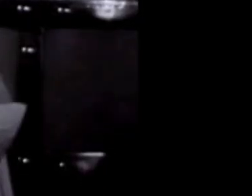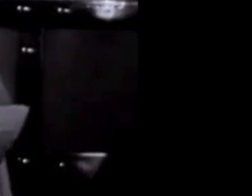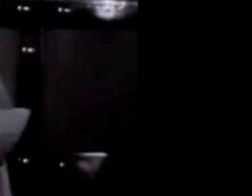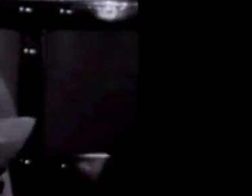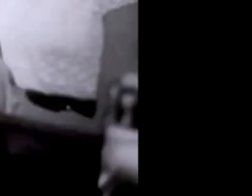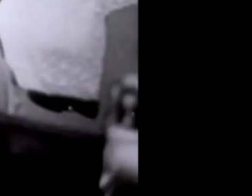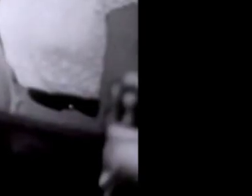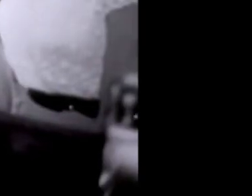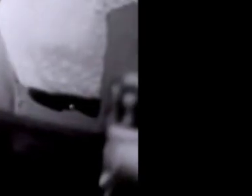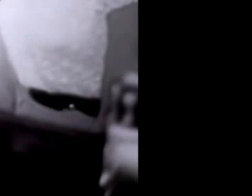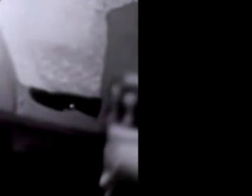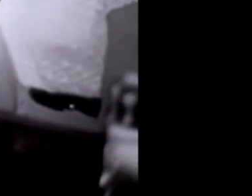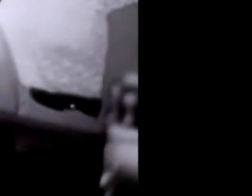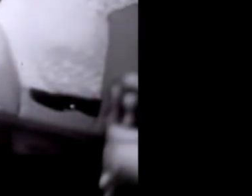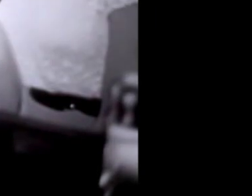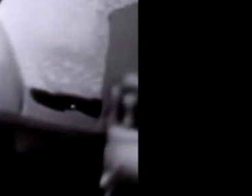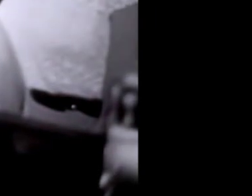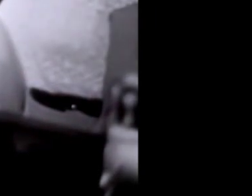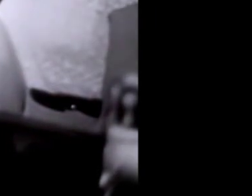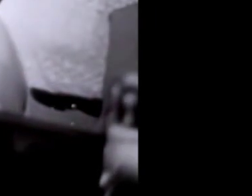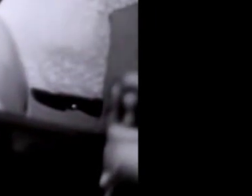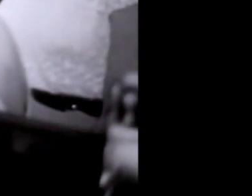Morreu uma malvadeza